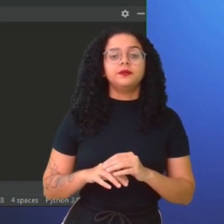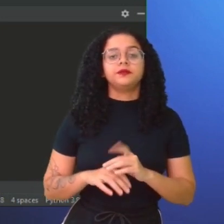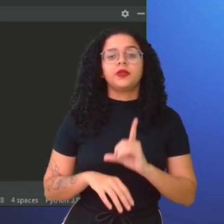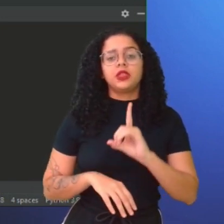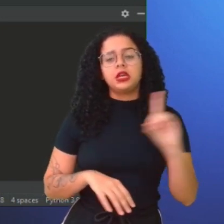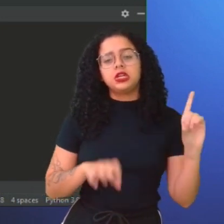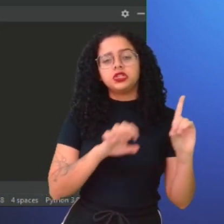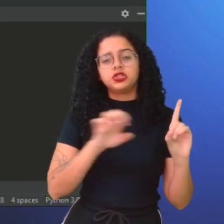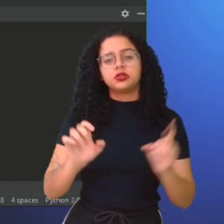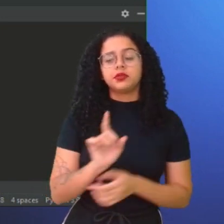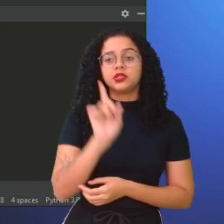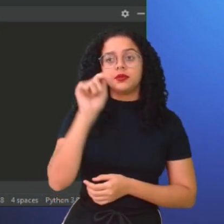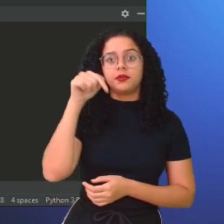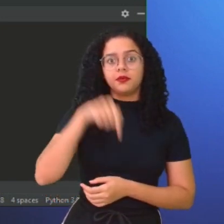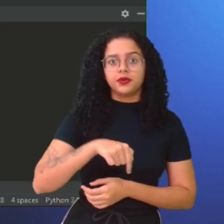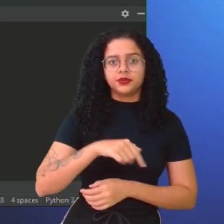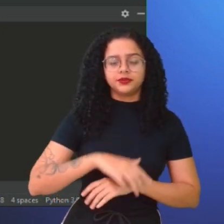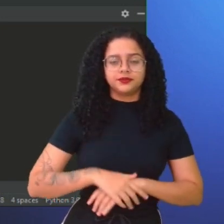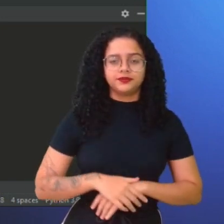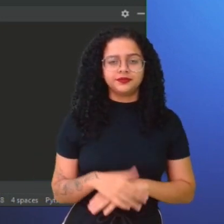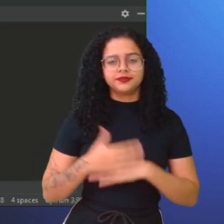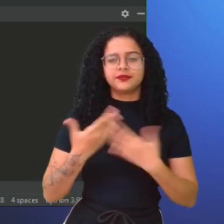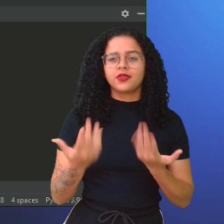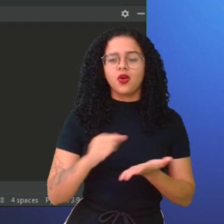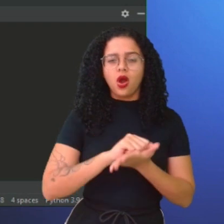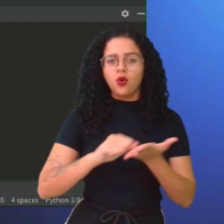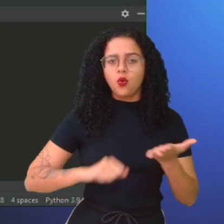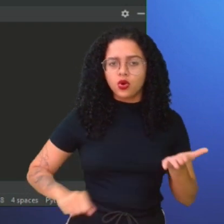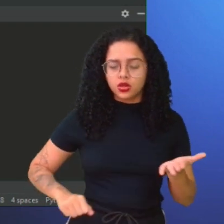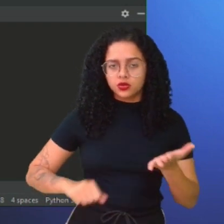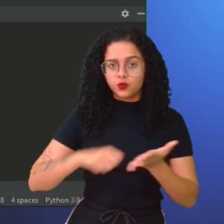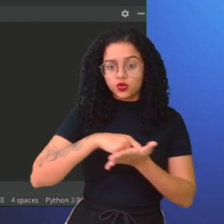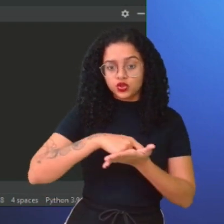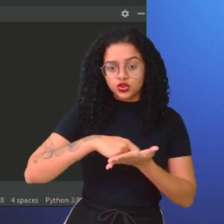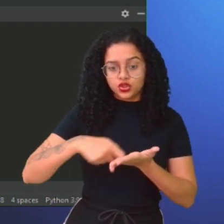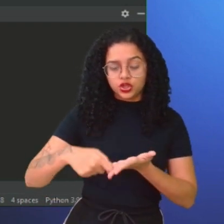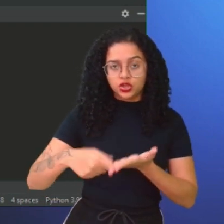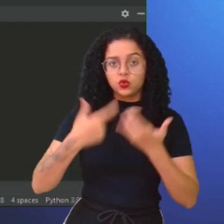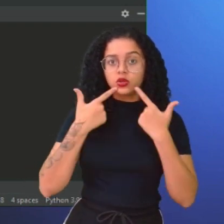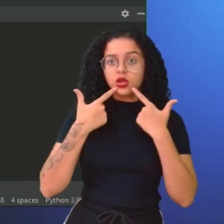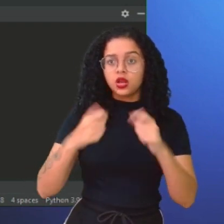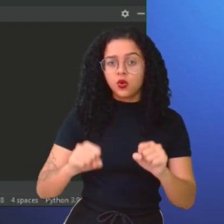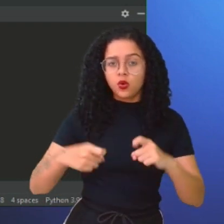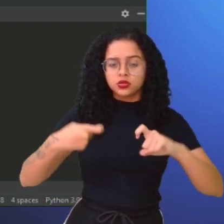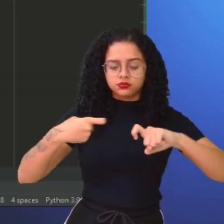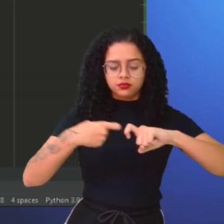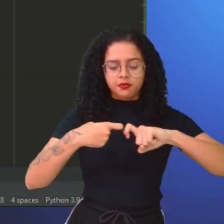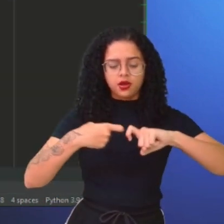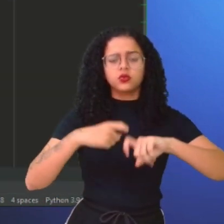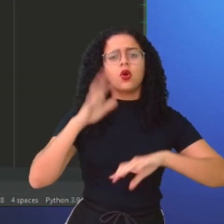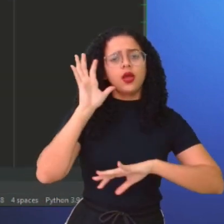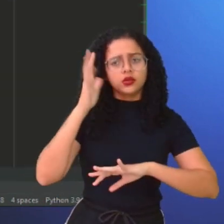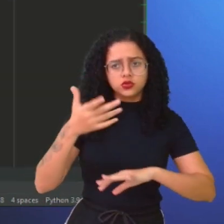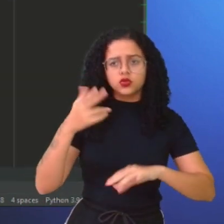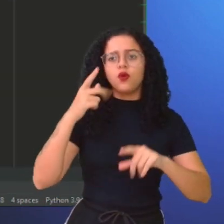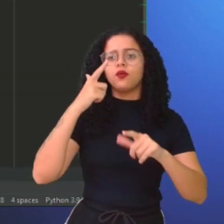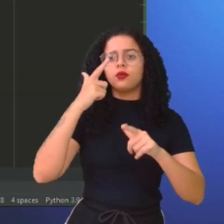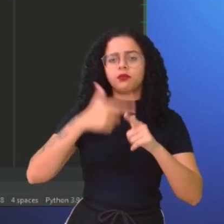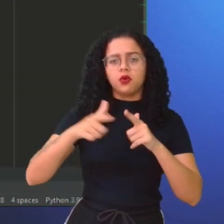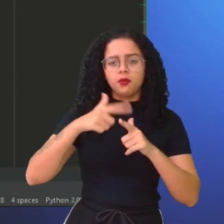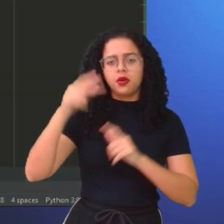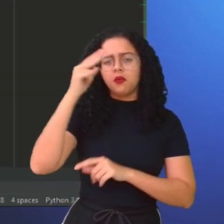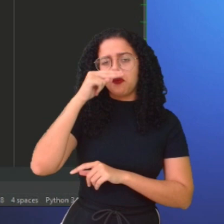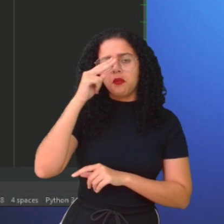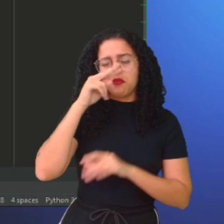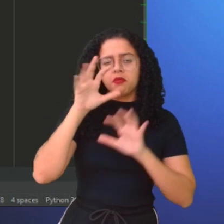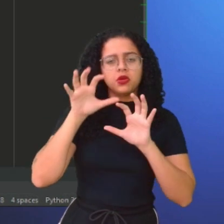baixo. Ou seja, aquele algoritmo que foi escrito ali na linguagem Python, ele resolve o problema da mesma